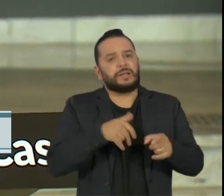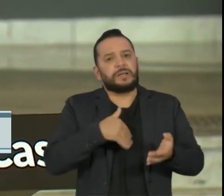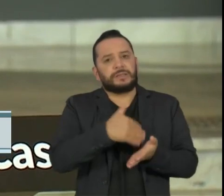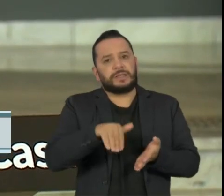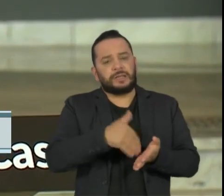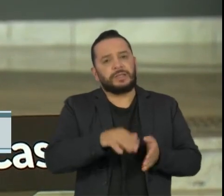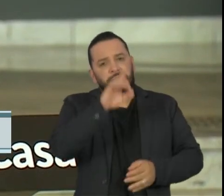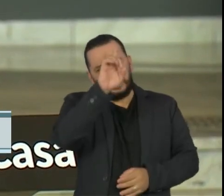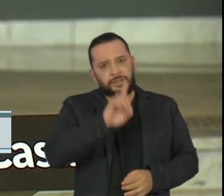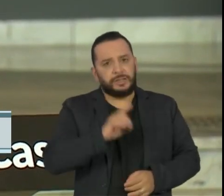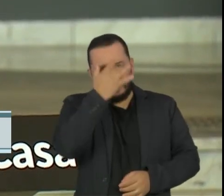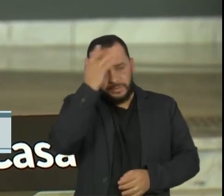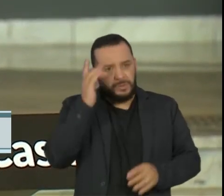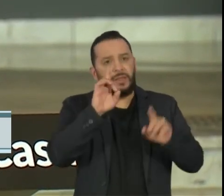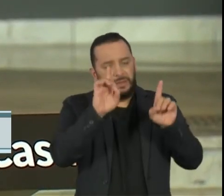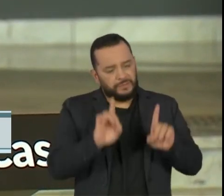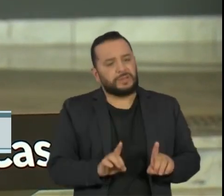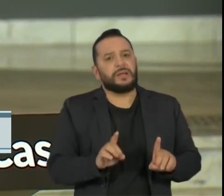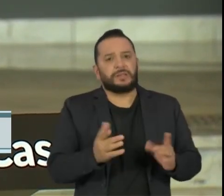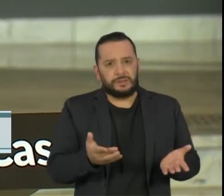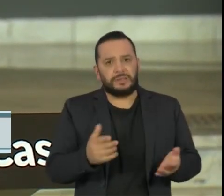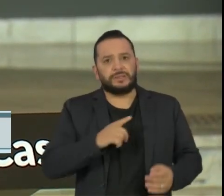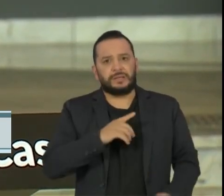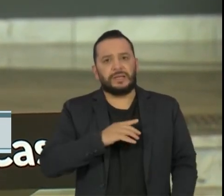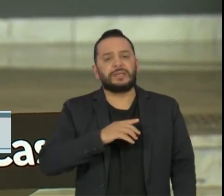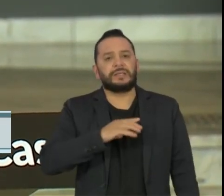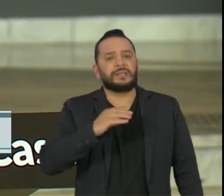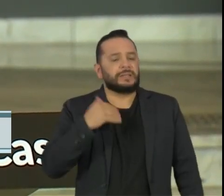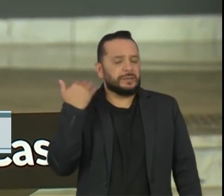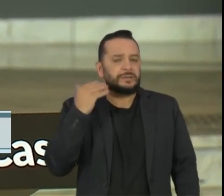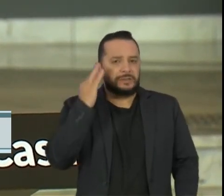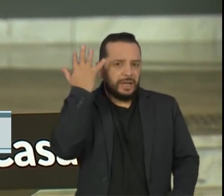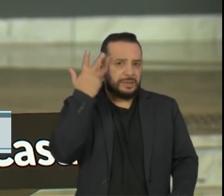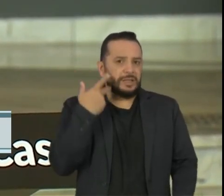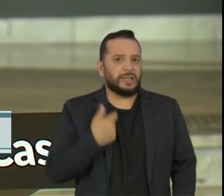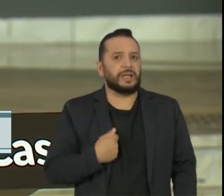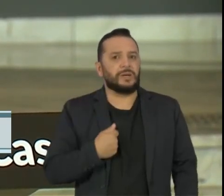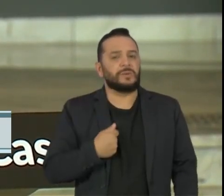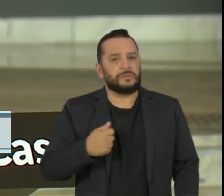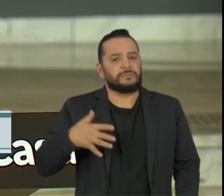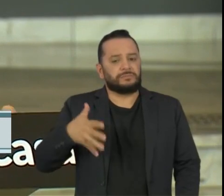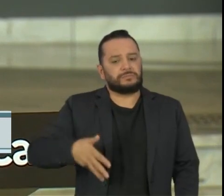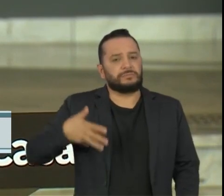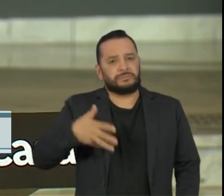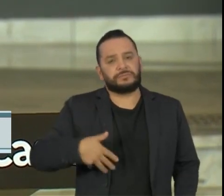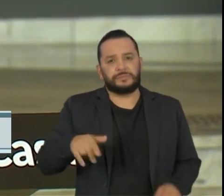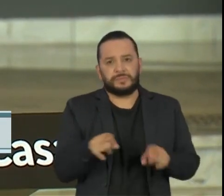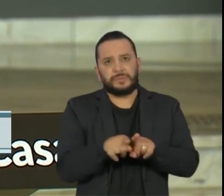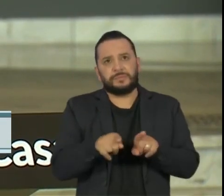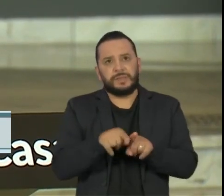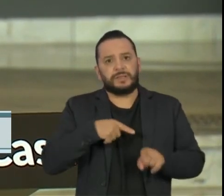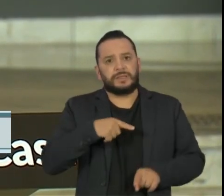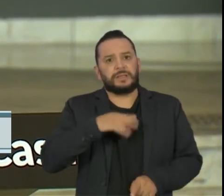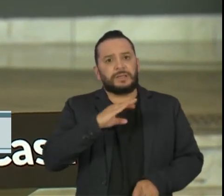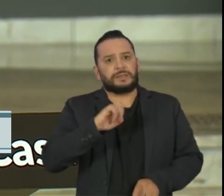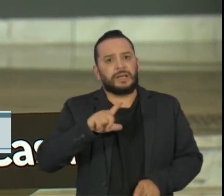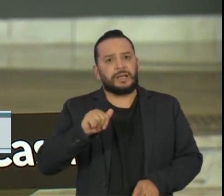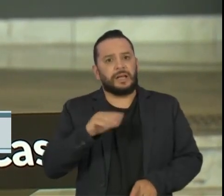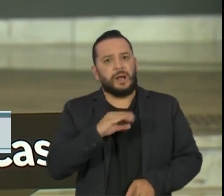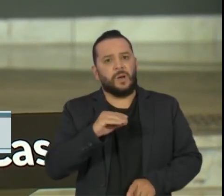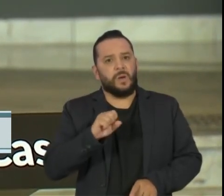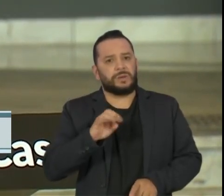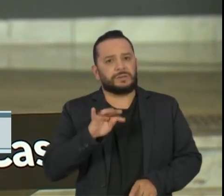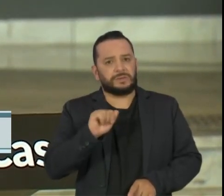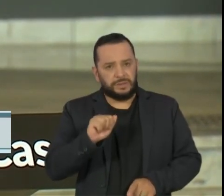com Deficiência, a Célia Leão, e a Aracélia Costa, que é a sua secretária executiva,